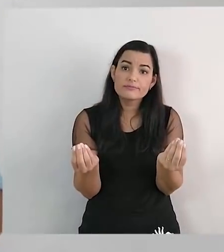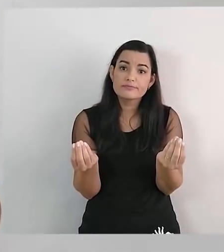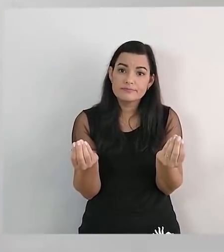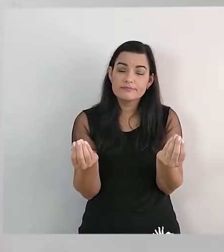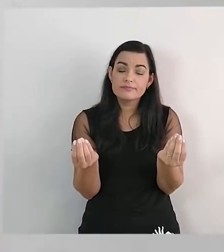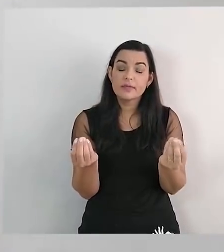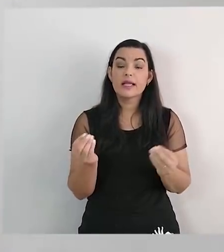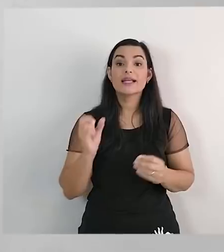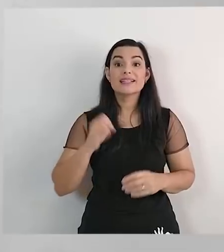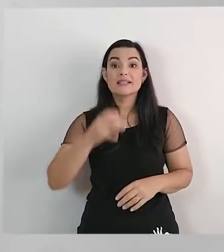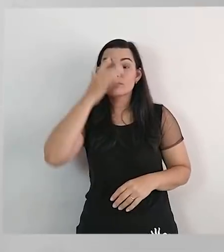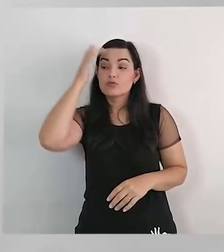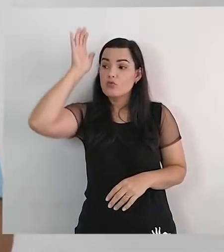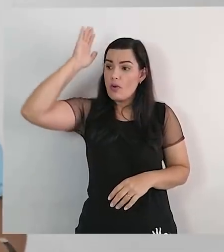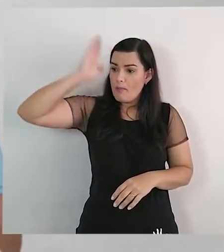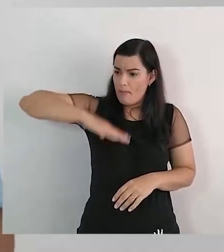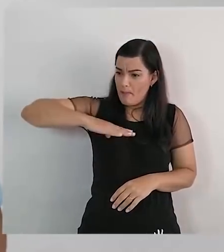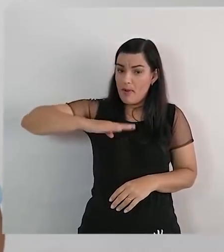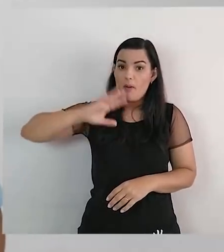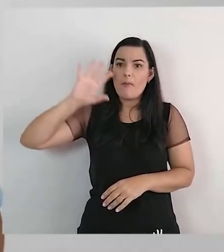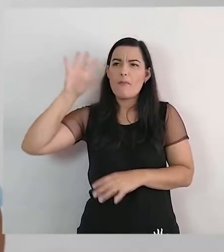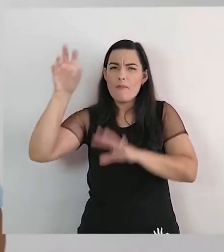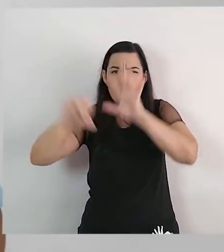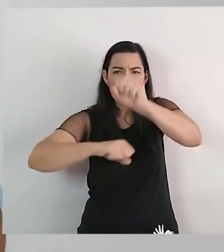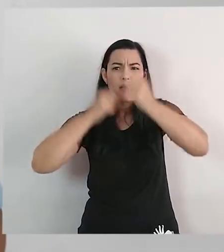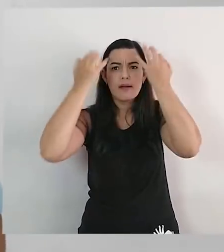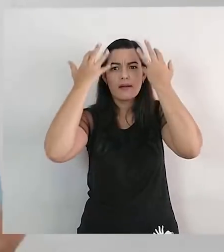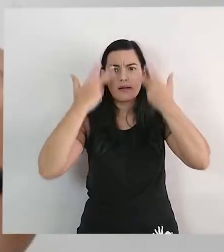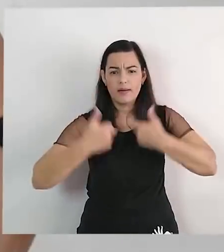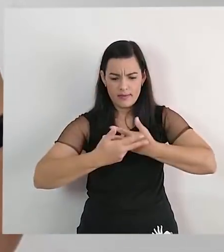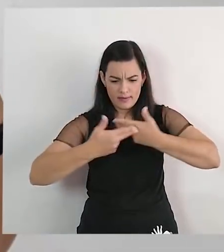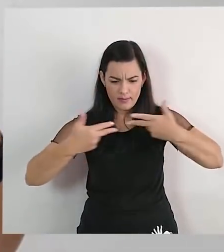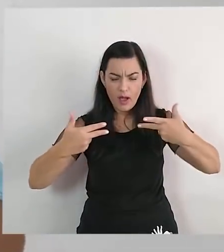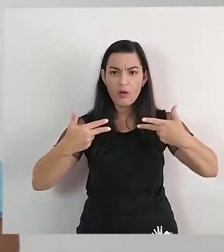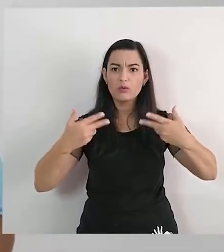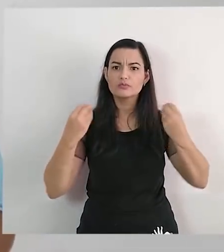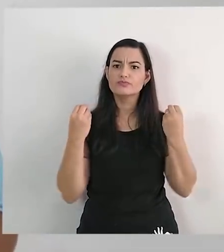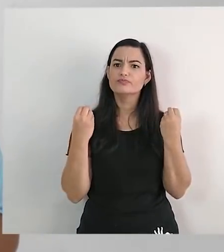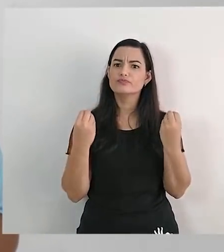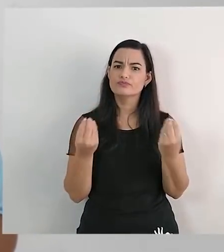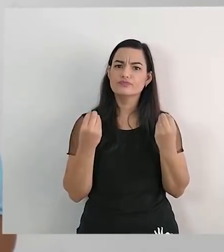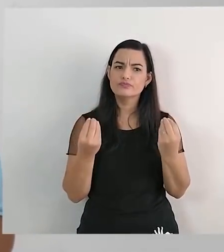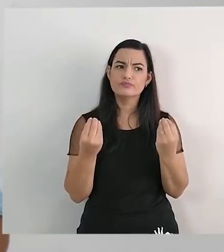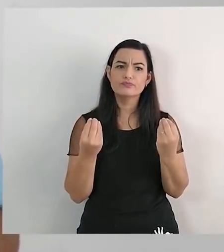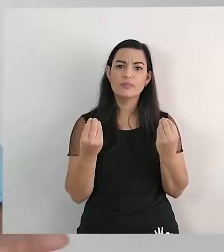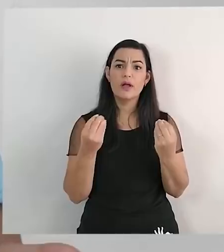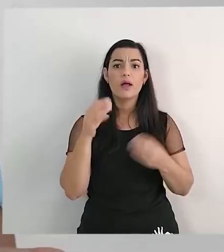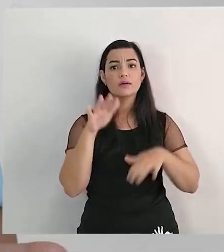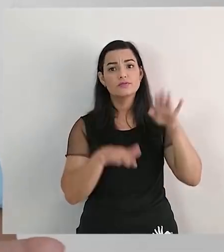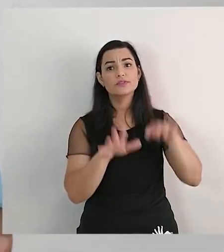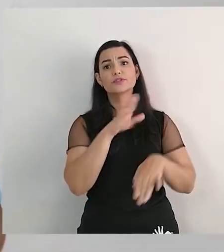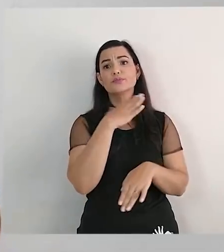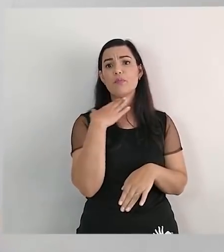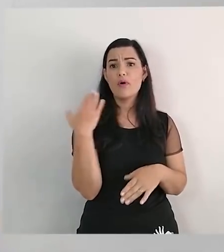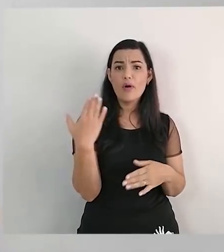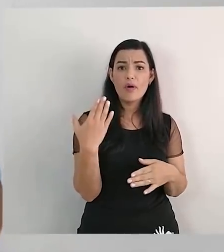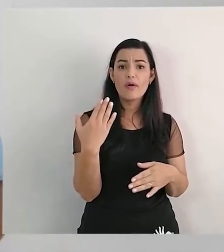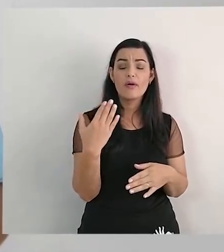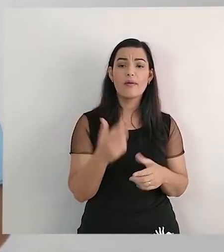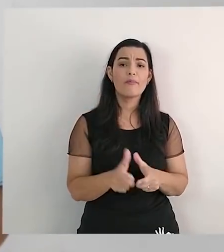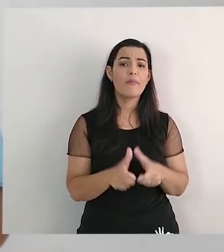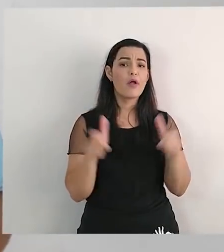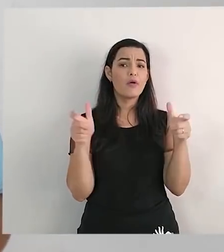comercializá-los ilegalmente, muitos desses animais, principalmente as borboletas, não sobrevivem